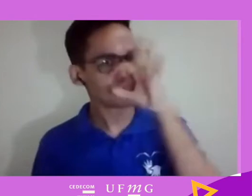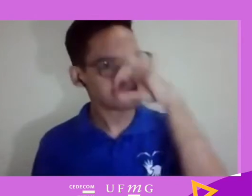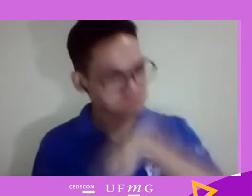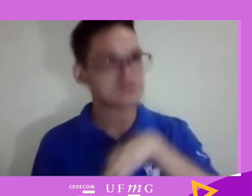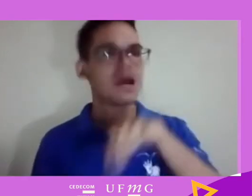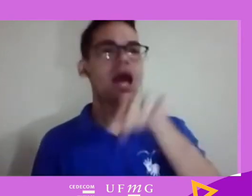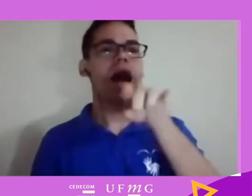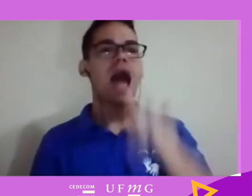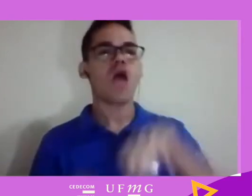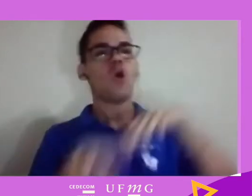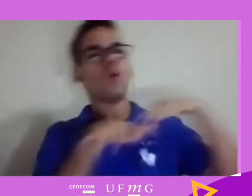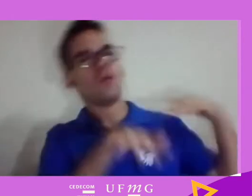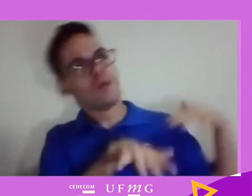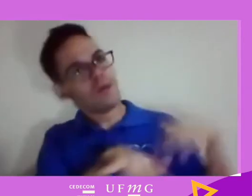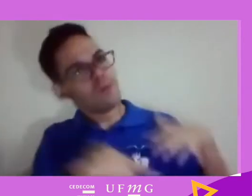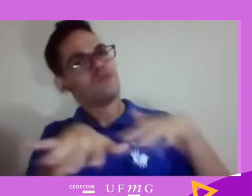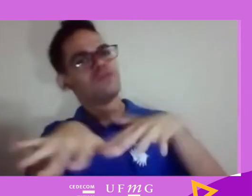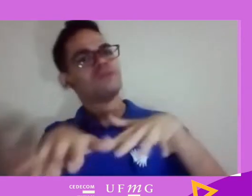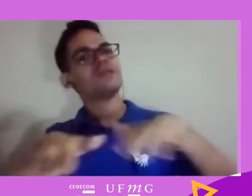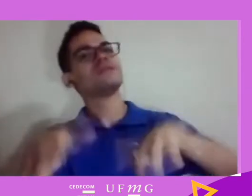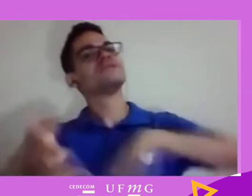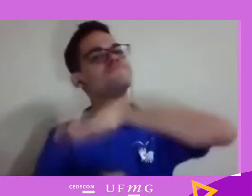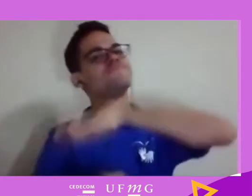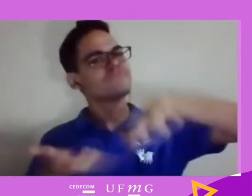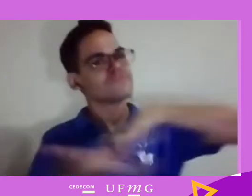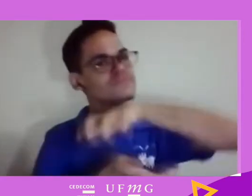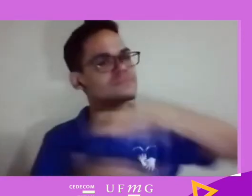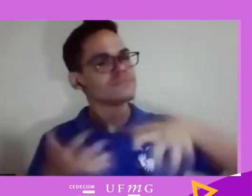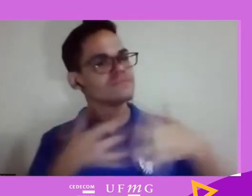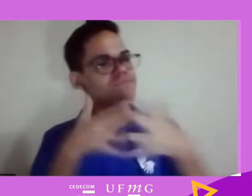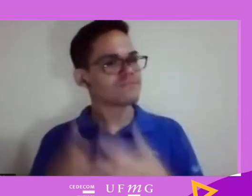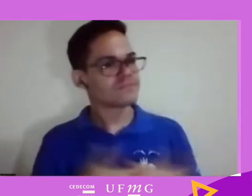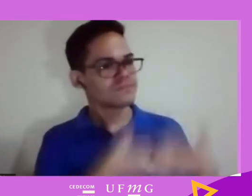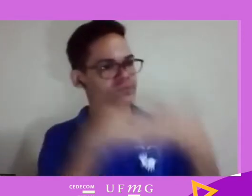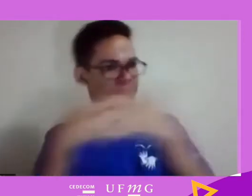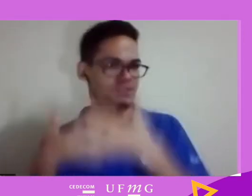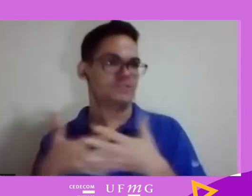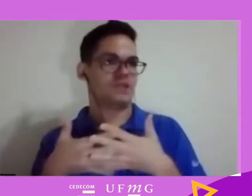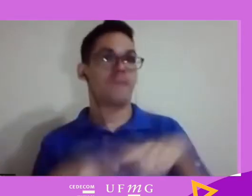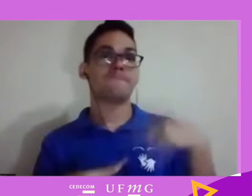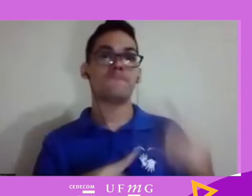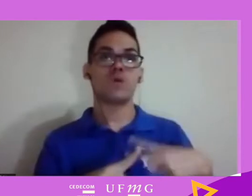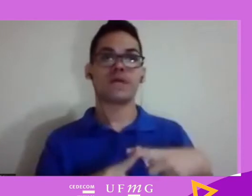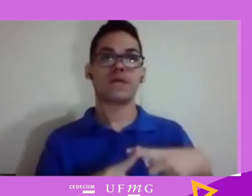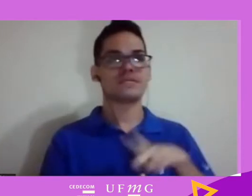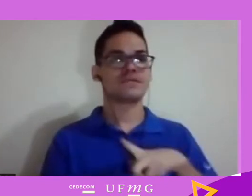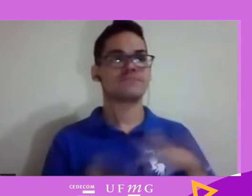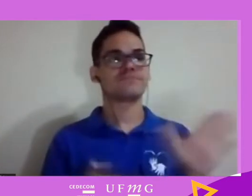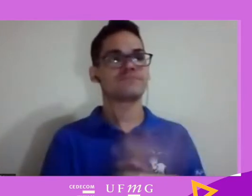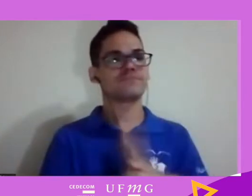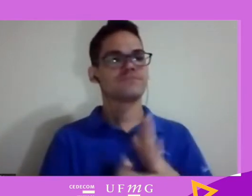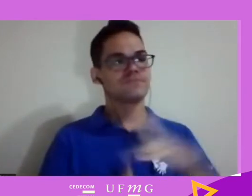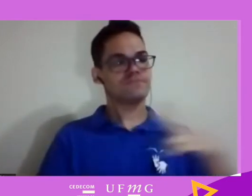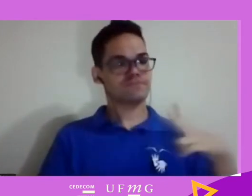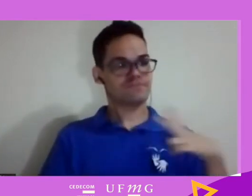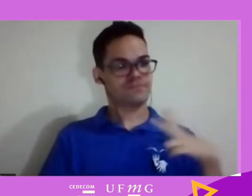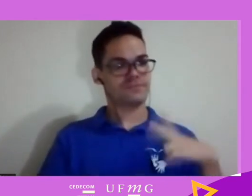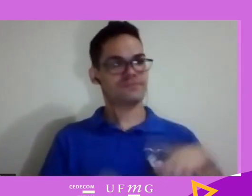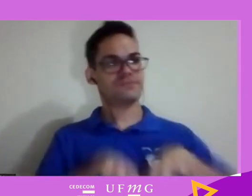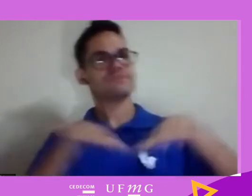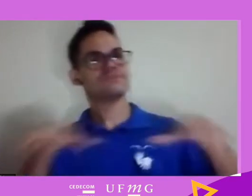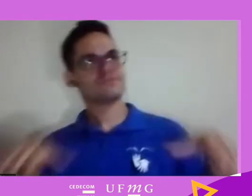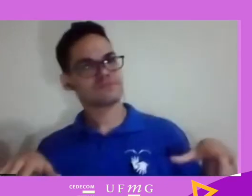acabava. Né? É um movimento orgânico, porque eles estavam se conectando nesses grupos privados.